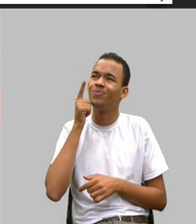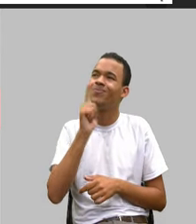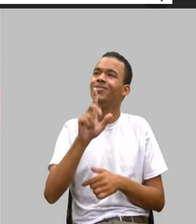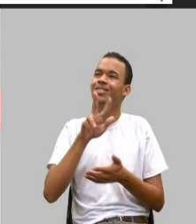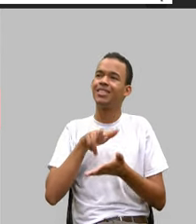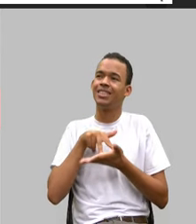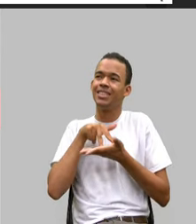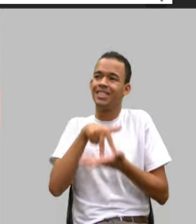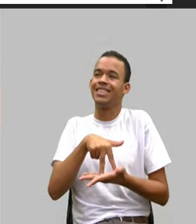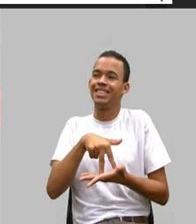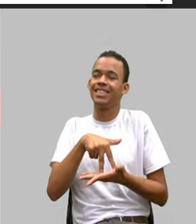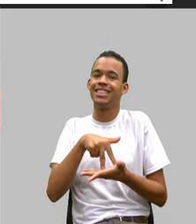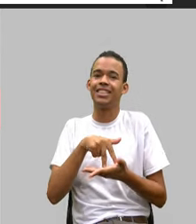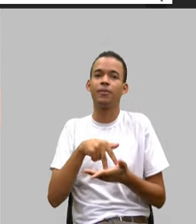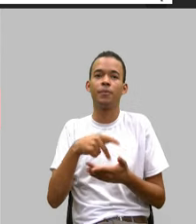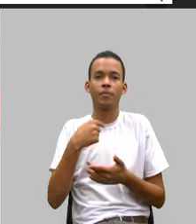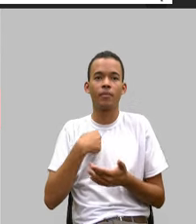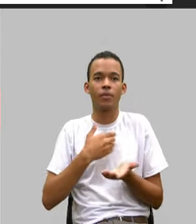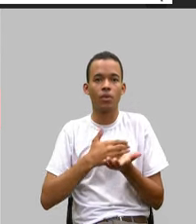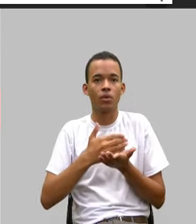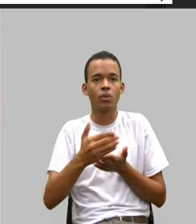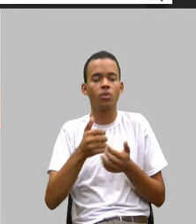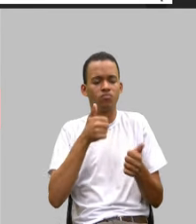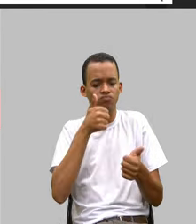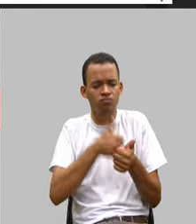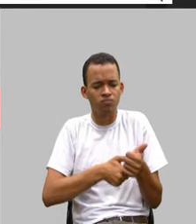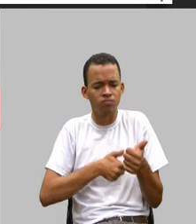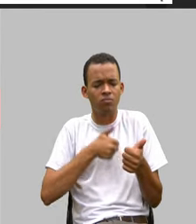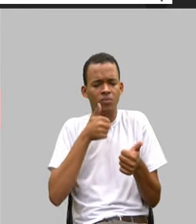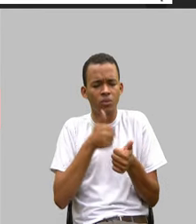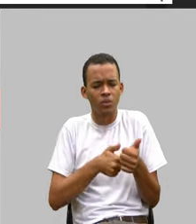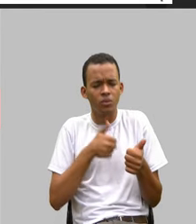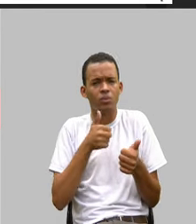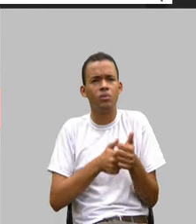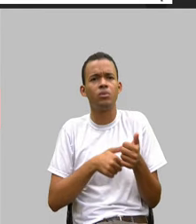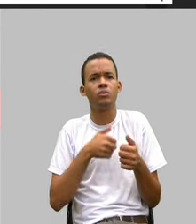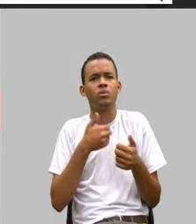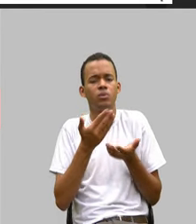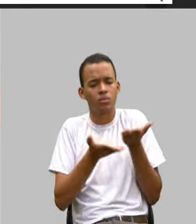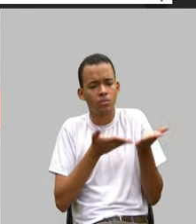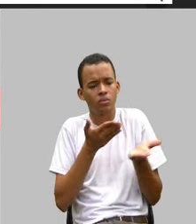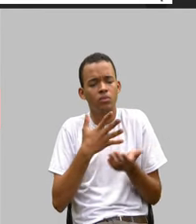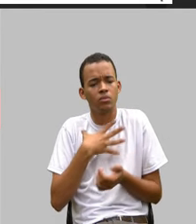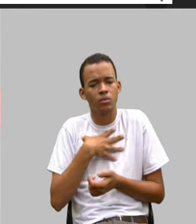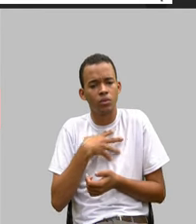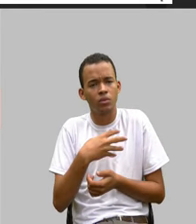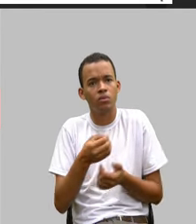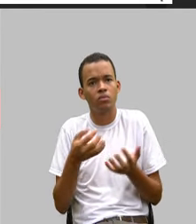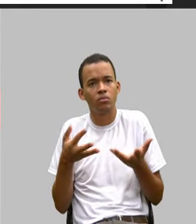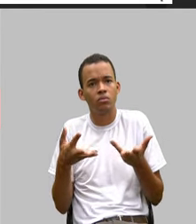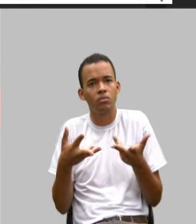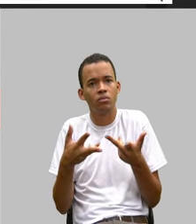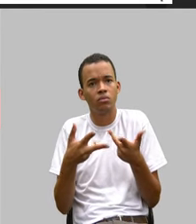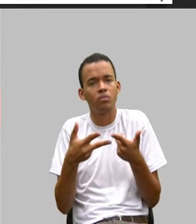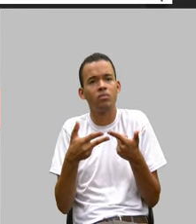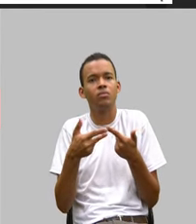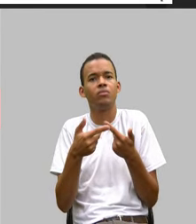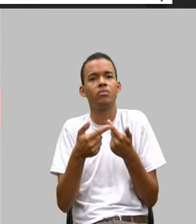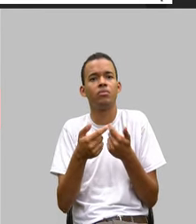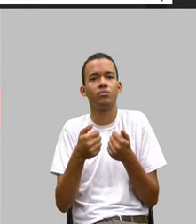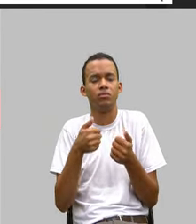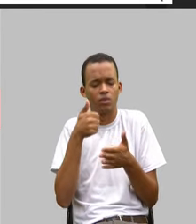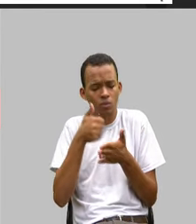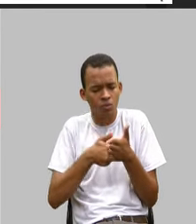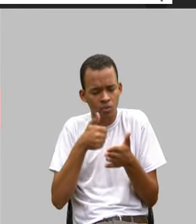luta para cuidar e dar pro meu filho qualidade de vida e essa luta foi muito